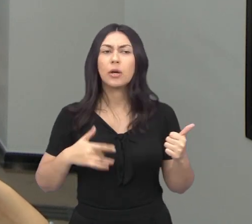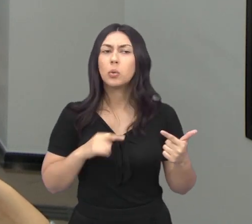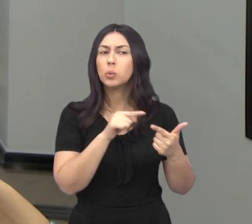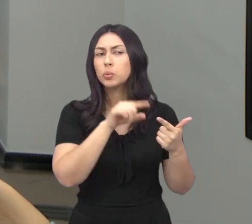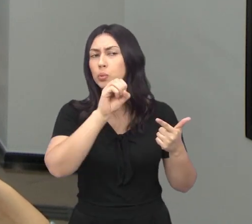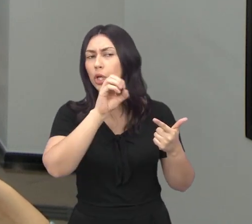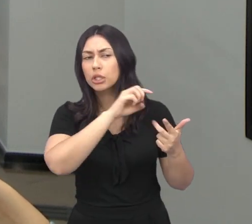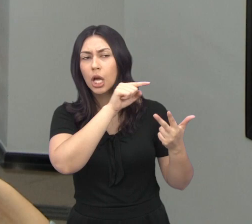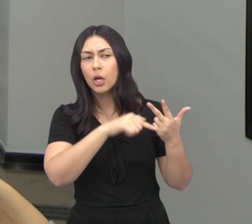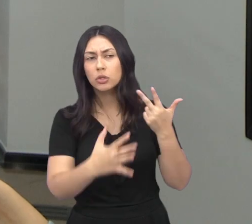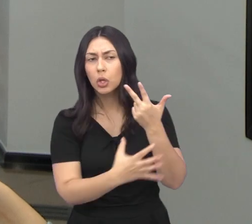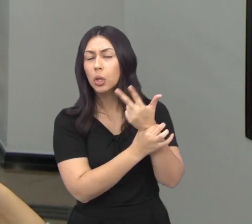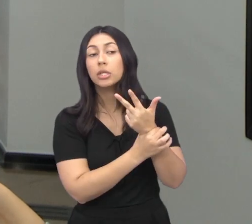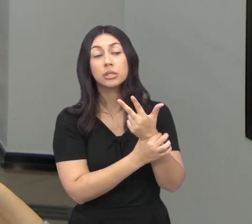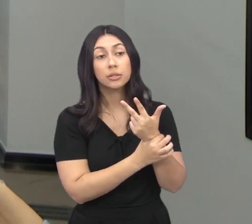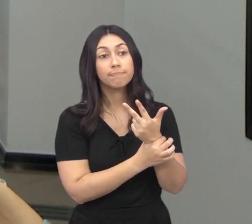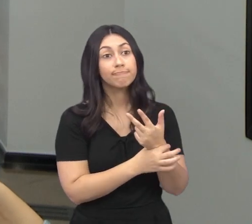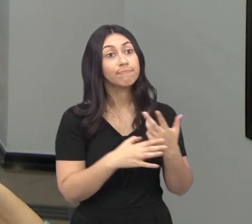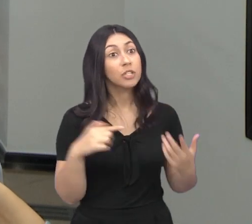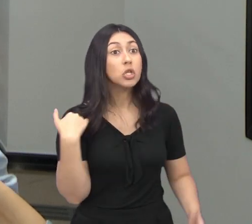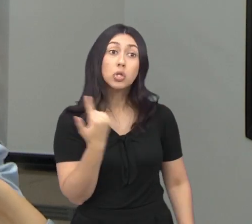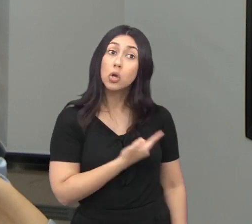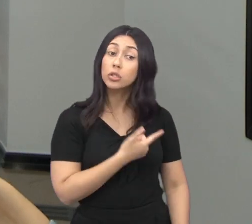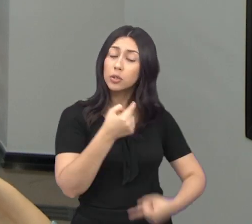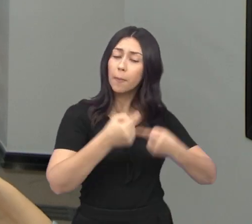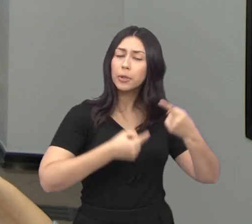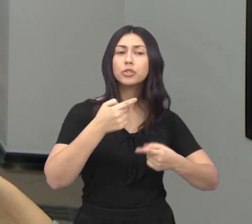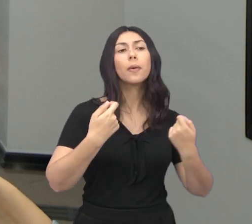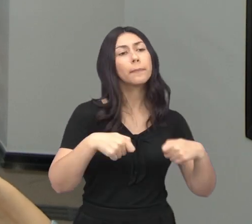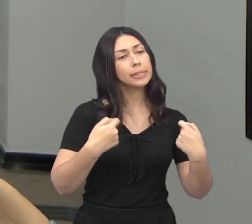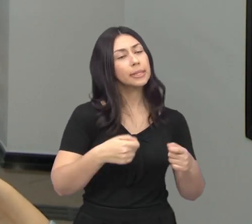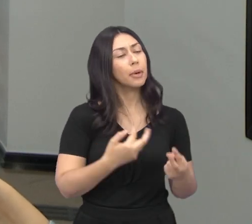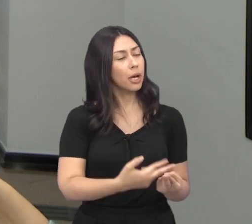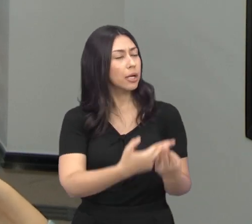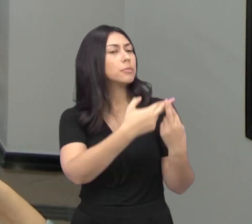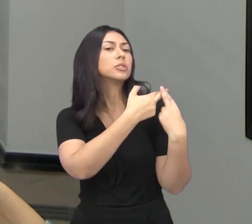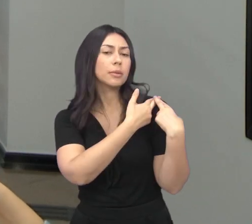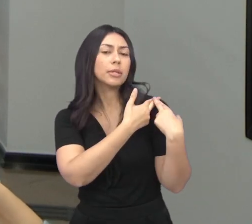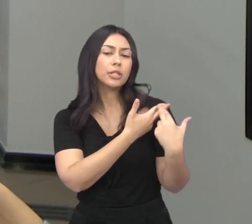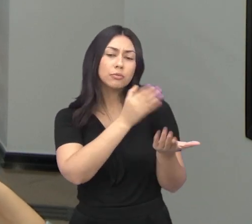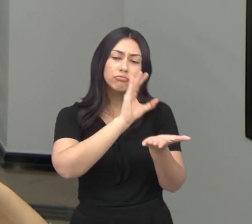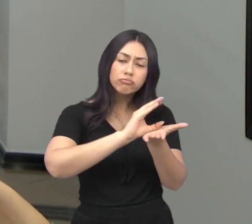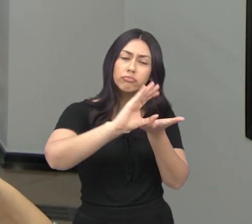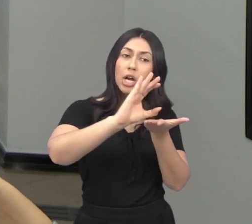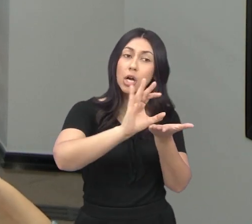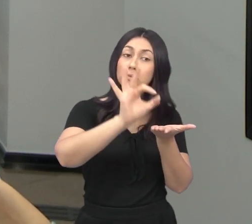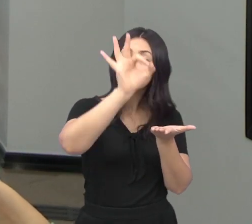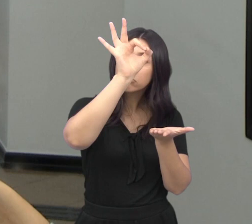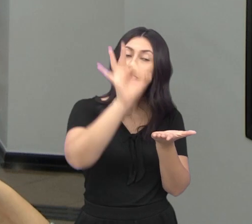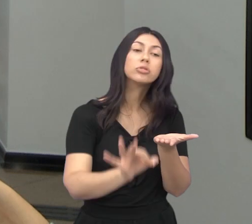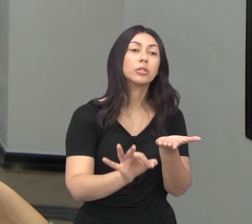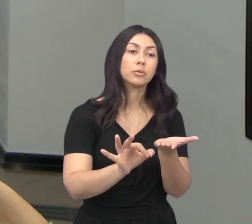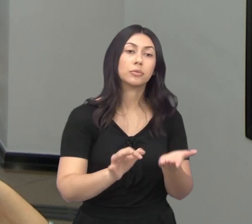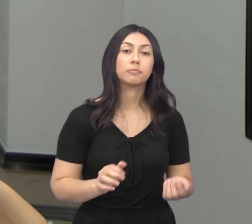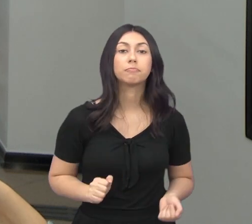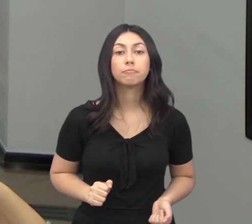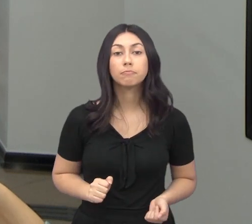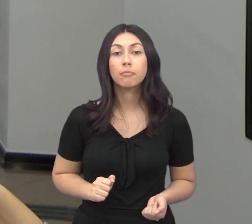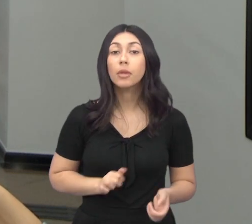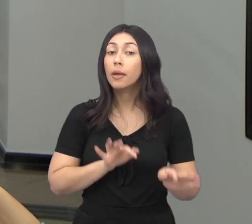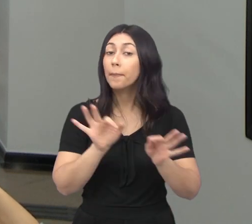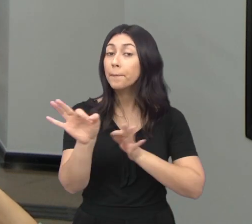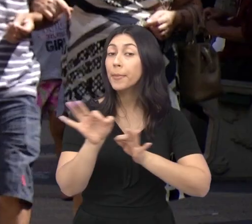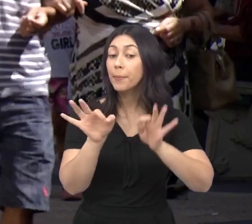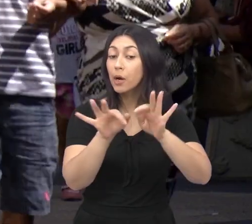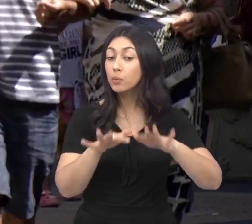educação, segurança, tudo isso depende de dinheiro. E o recurso público e o agente público tem que ter a responsabilidade com o recurso para que ele chegue na ponta para